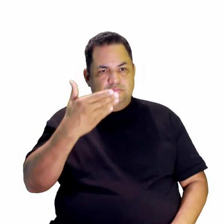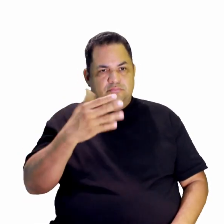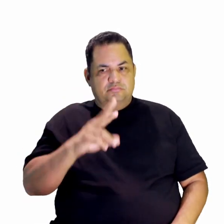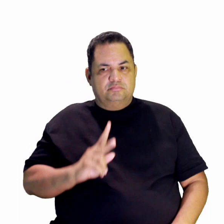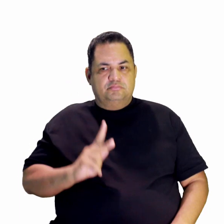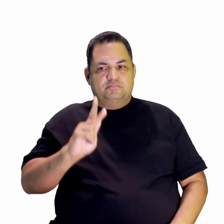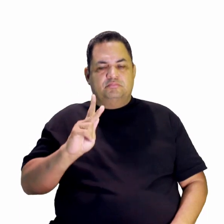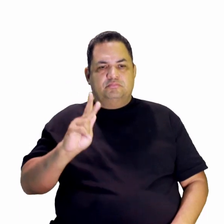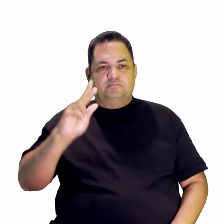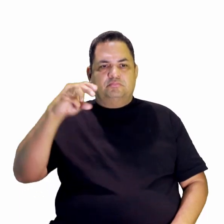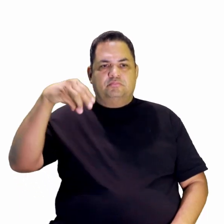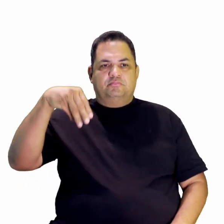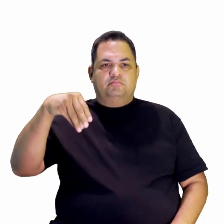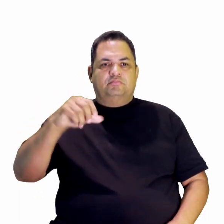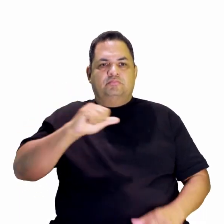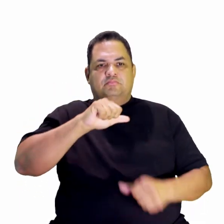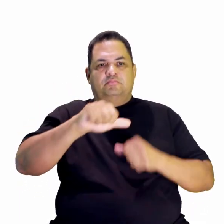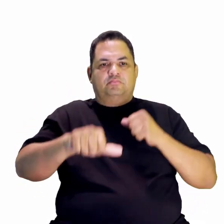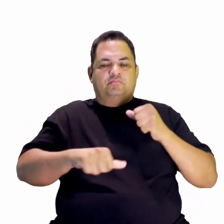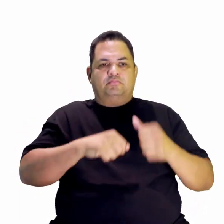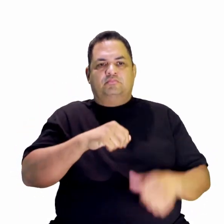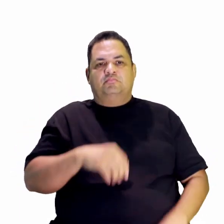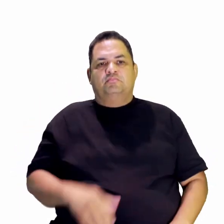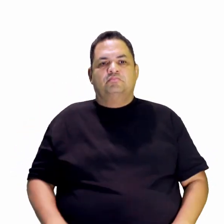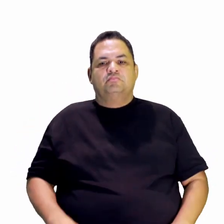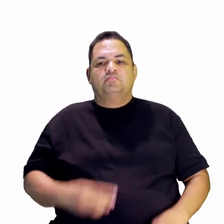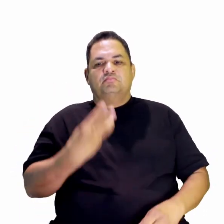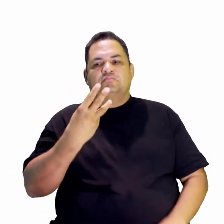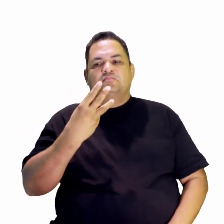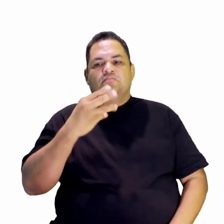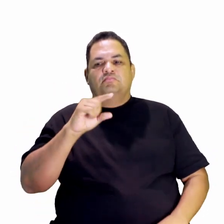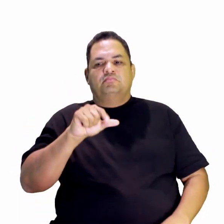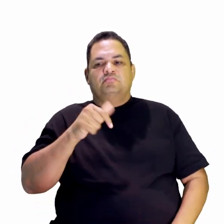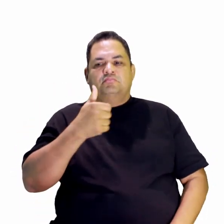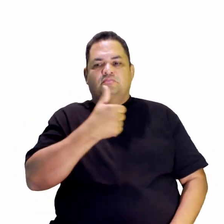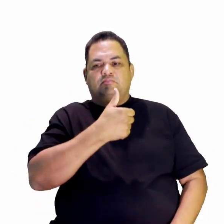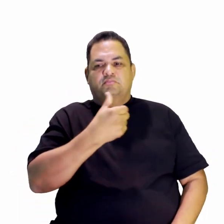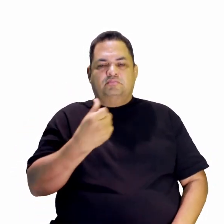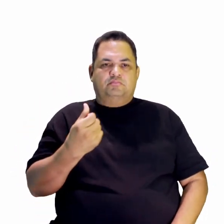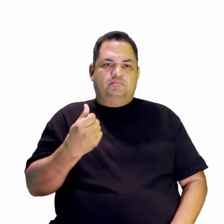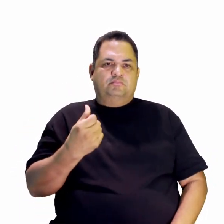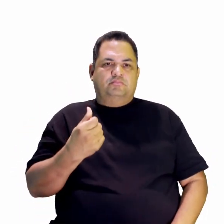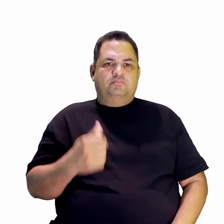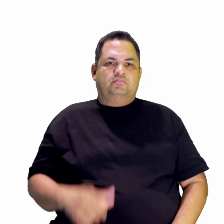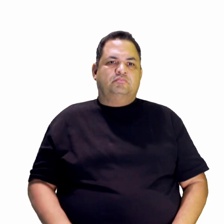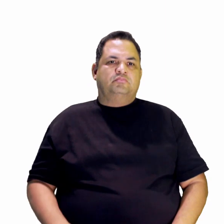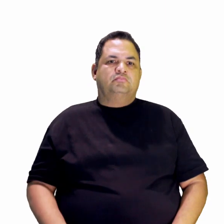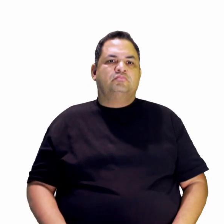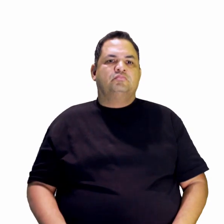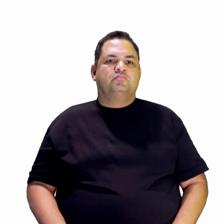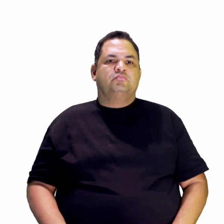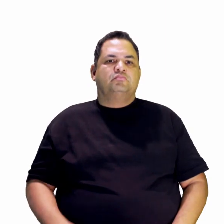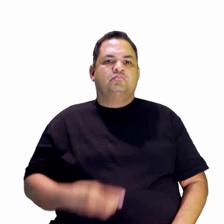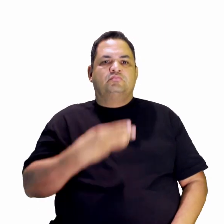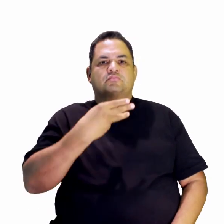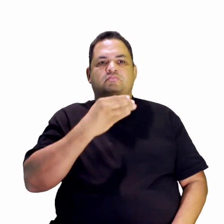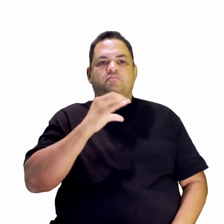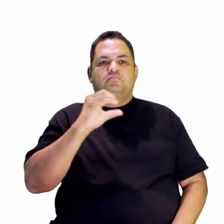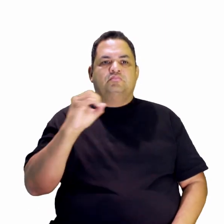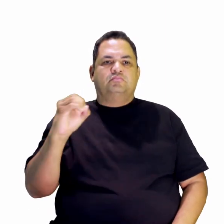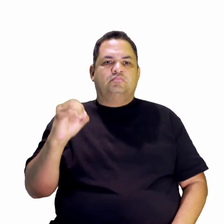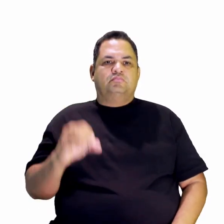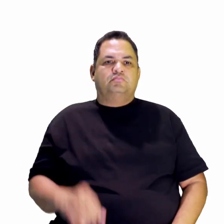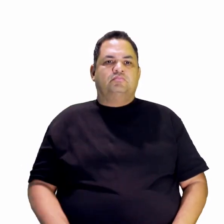está em segundo, vamos transformar. Divide por 3,6 e aí você encontra 30.